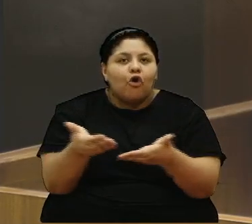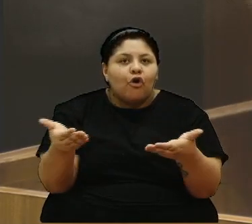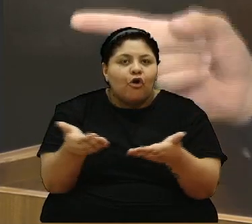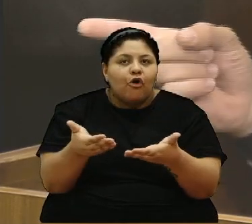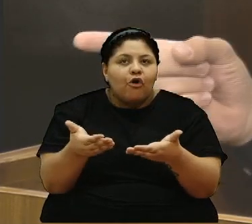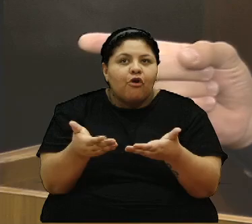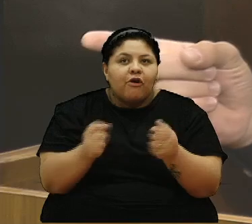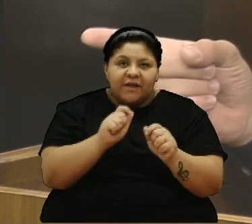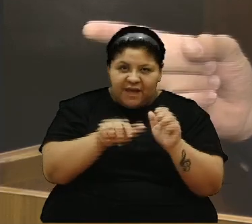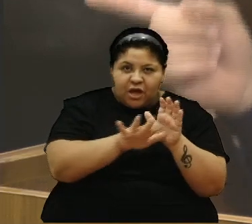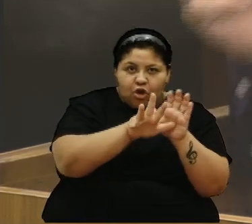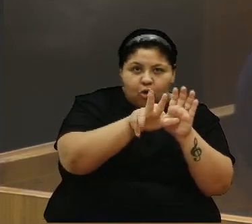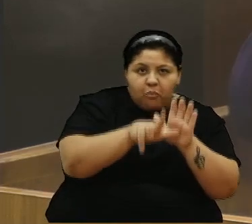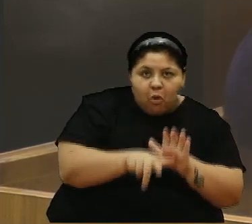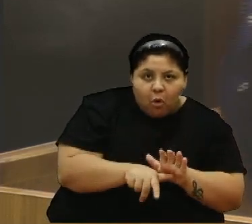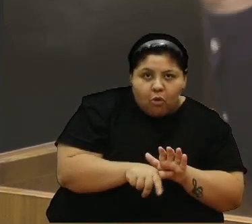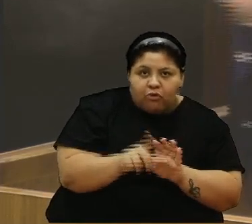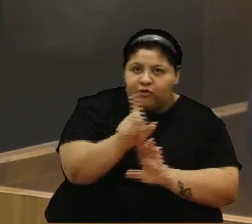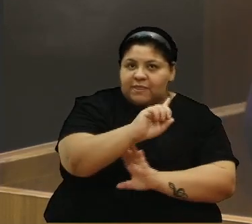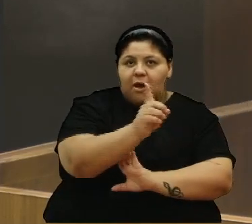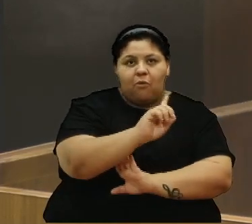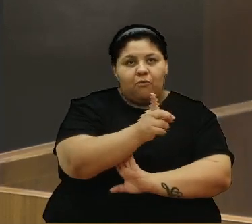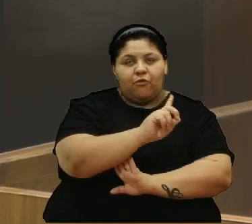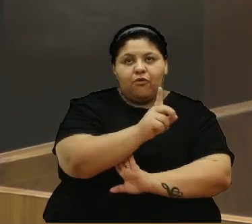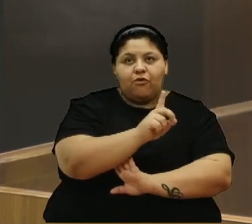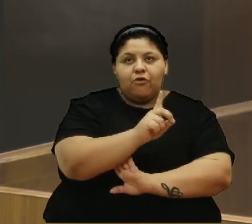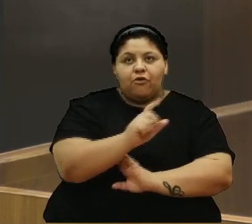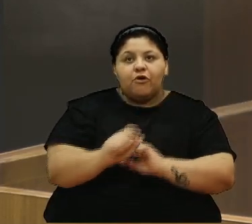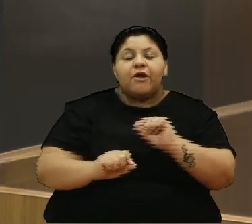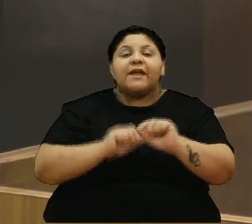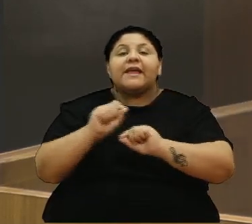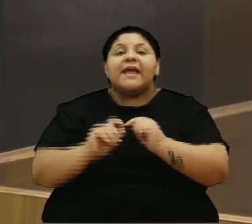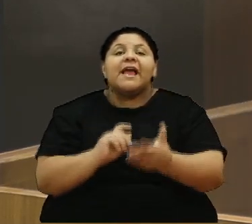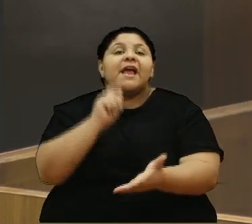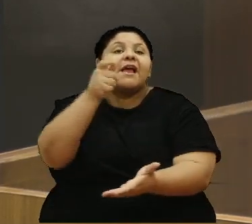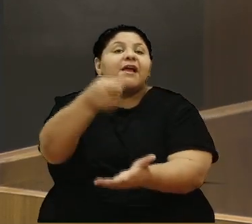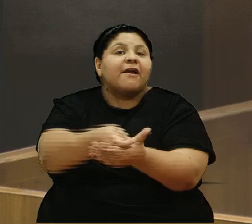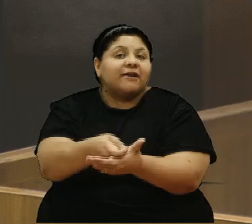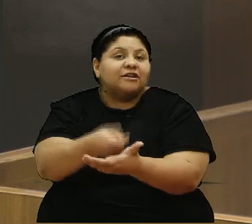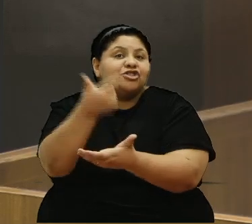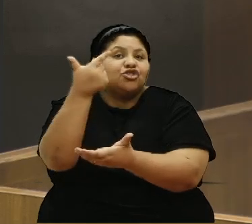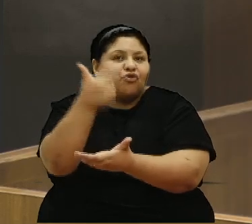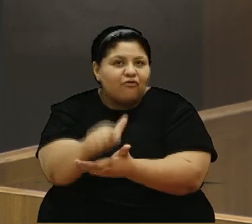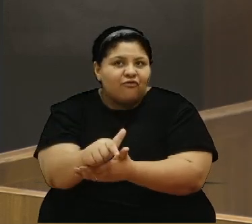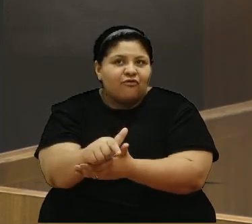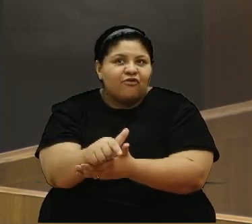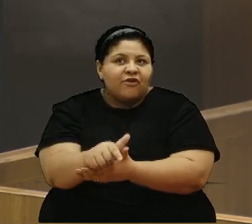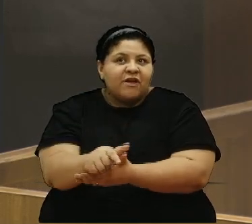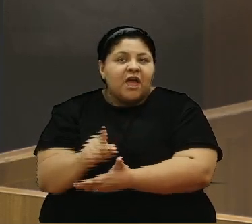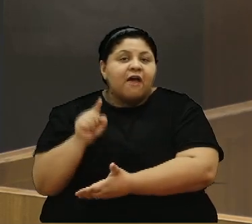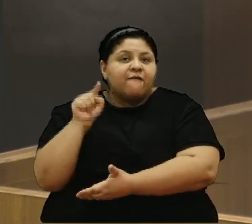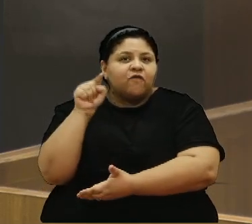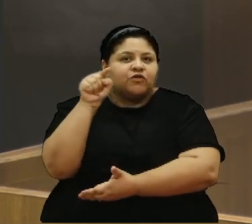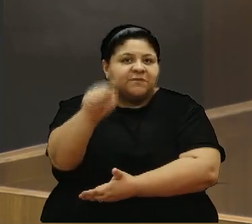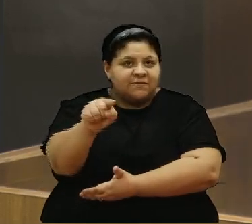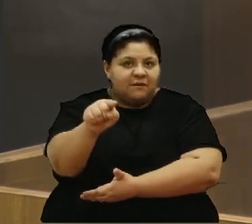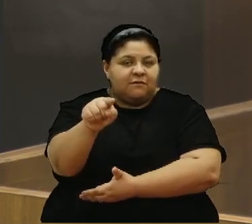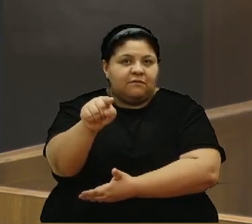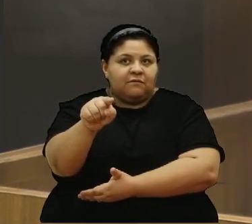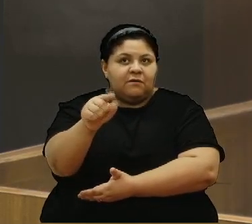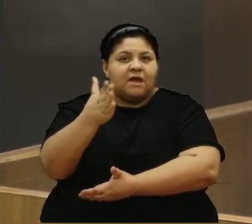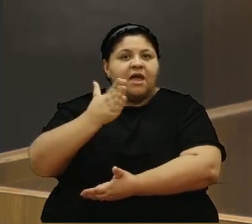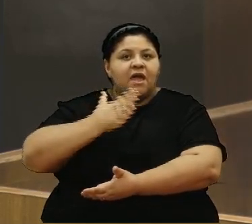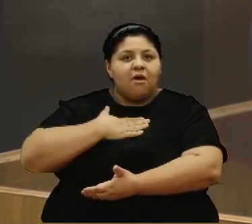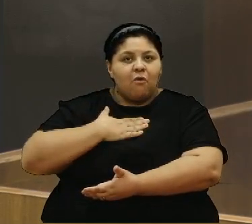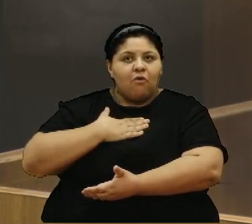Quem roubou? Não. Quem irá pagar a conta mais uma vez é você, sou